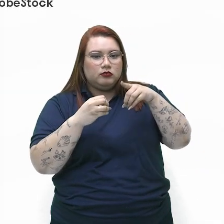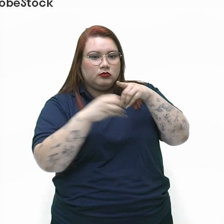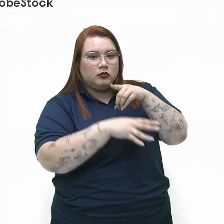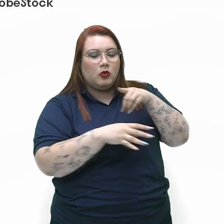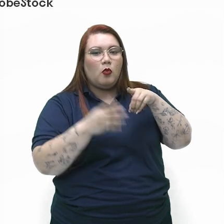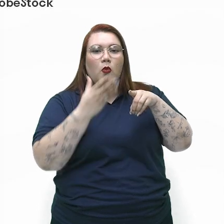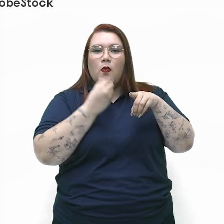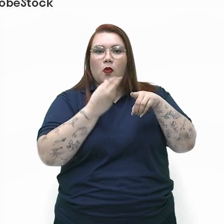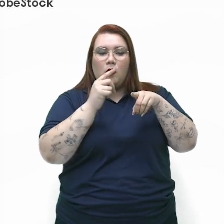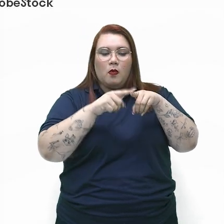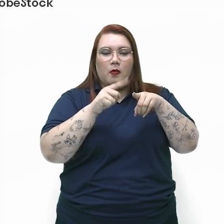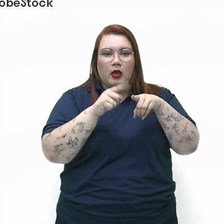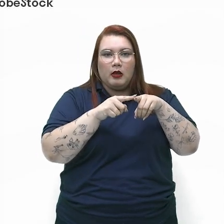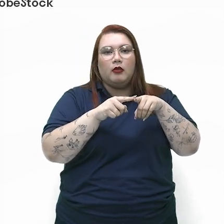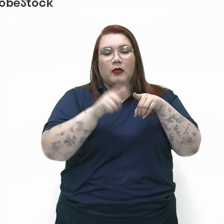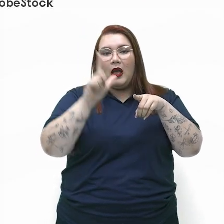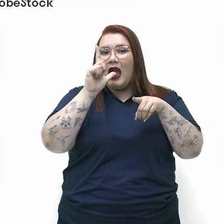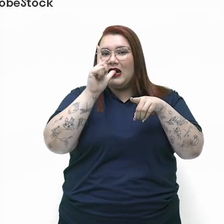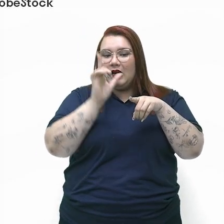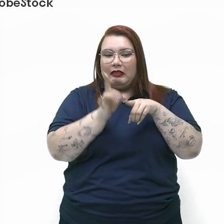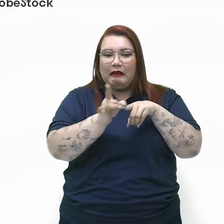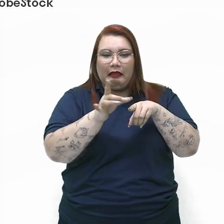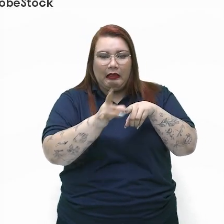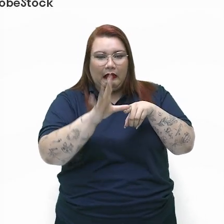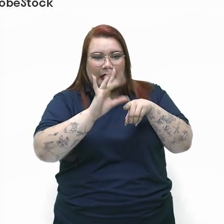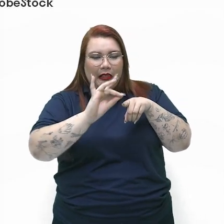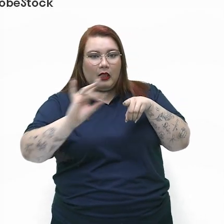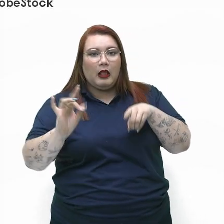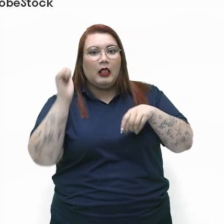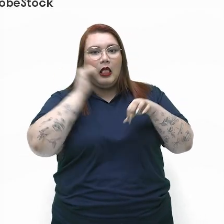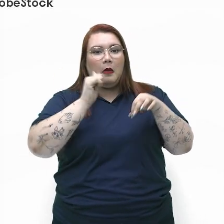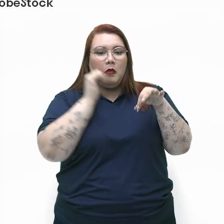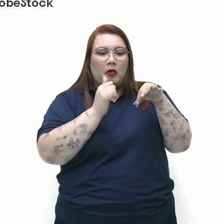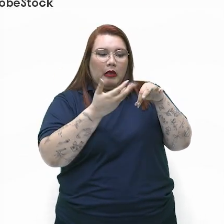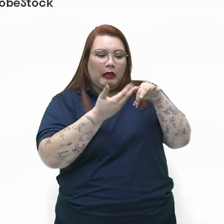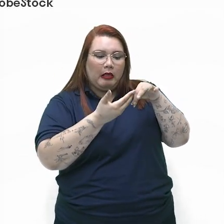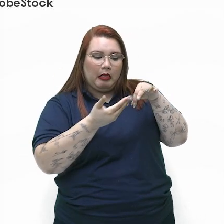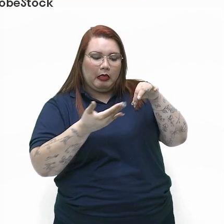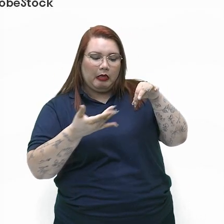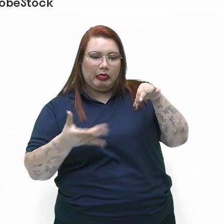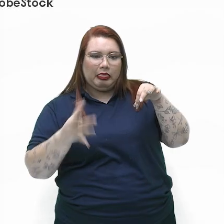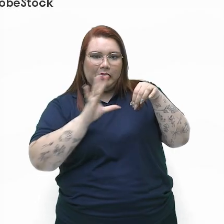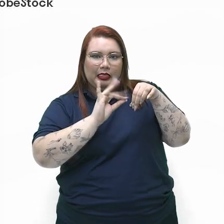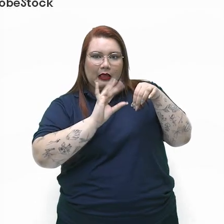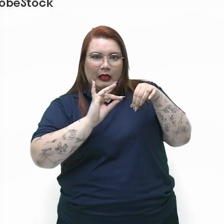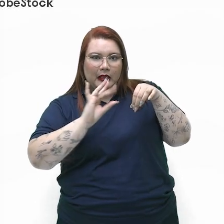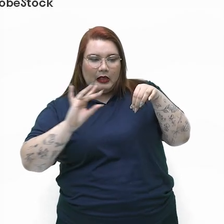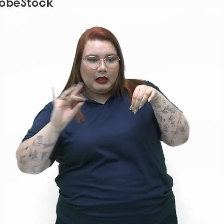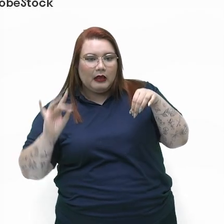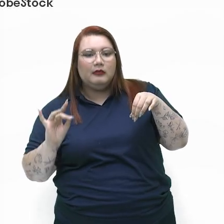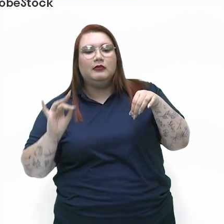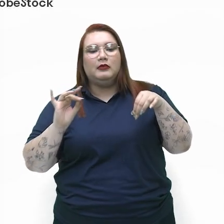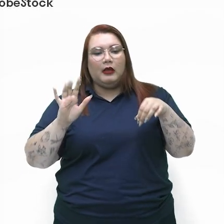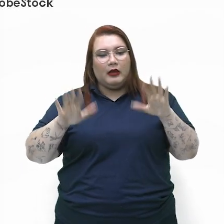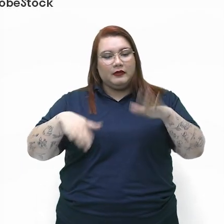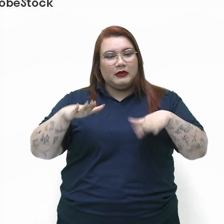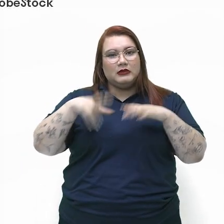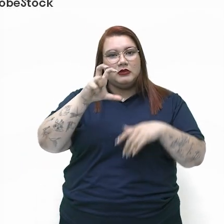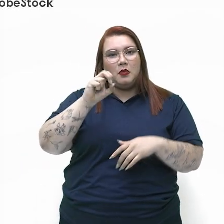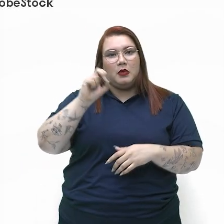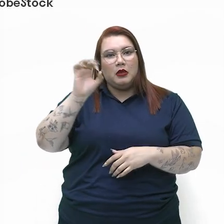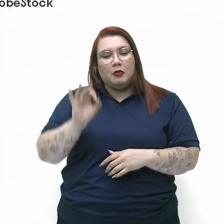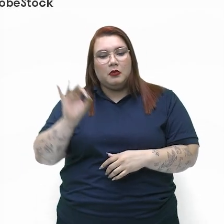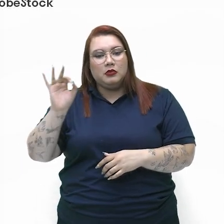homem, o corrimento uretral purulento. Na mulher nós temos uma secreção vaginal, e muitas vezes, né,